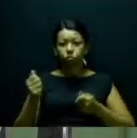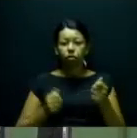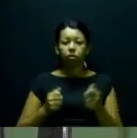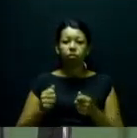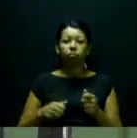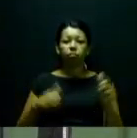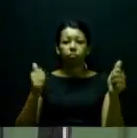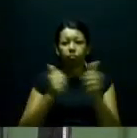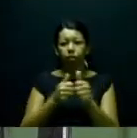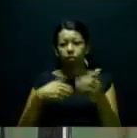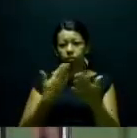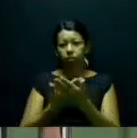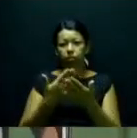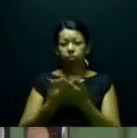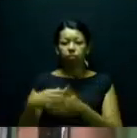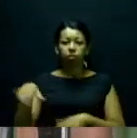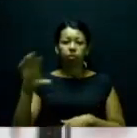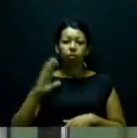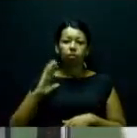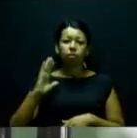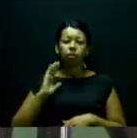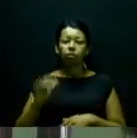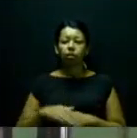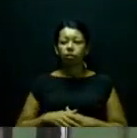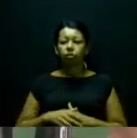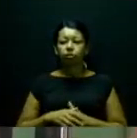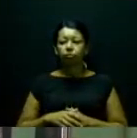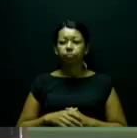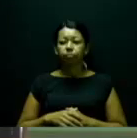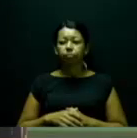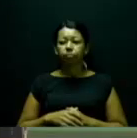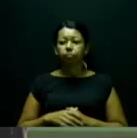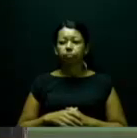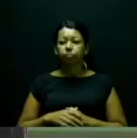do município. Encaminha-se.